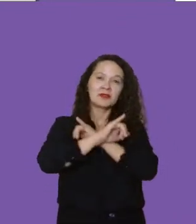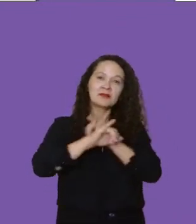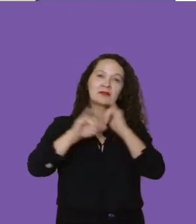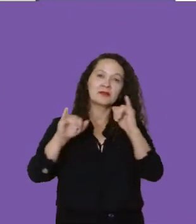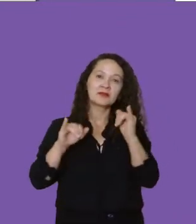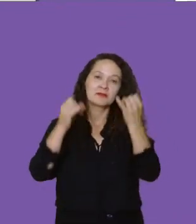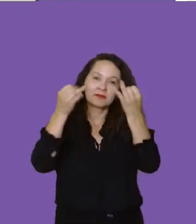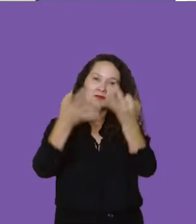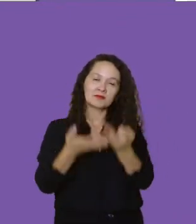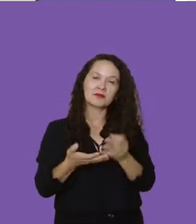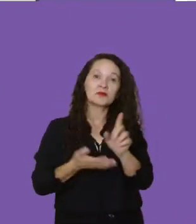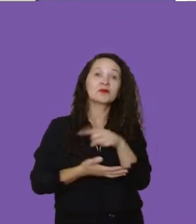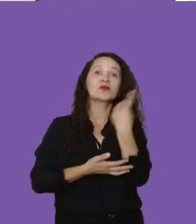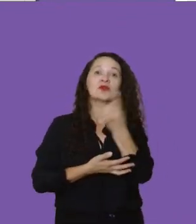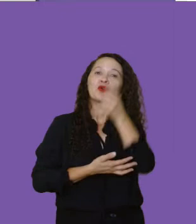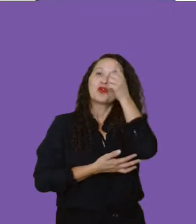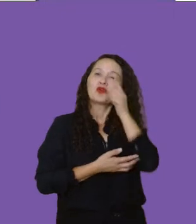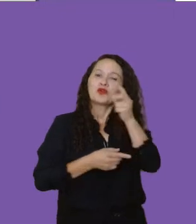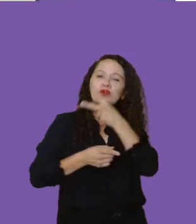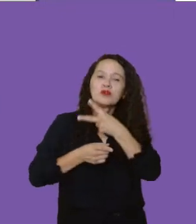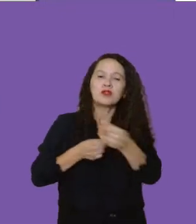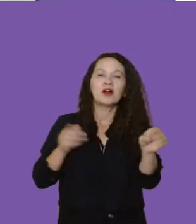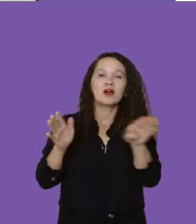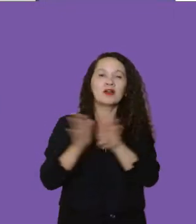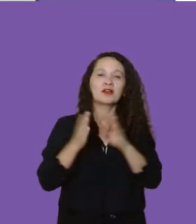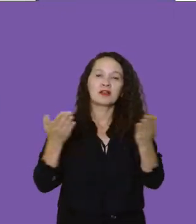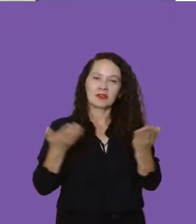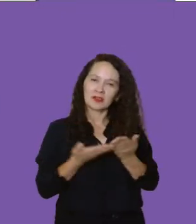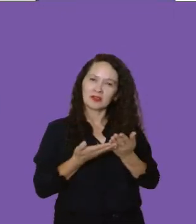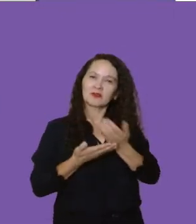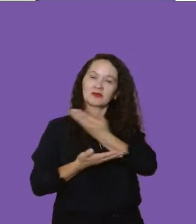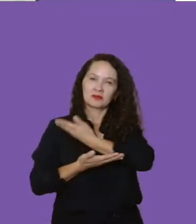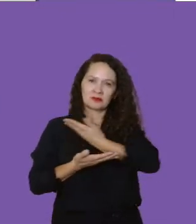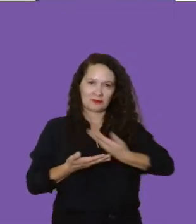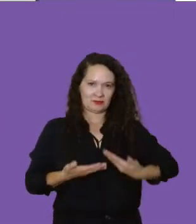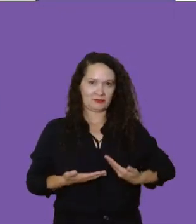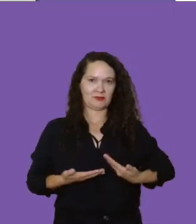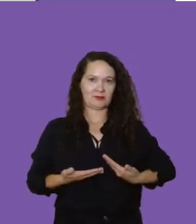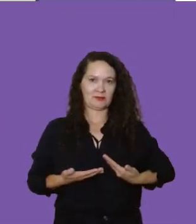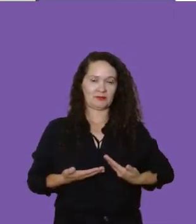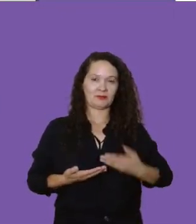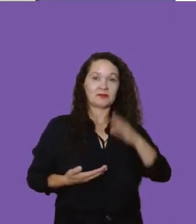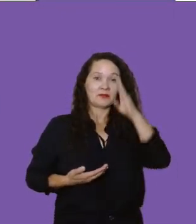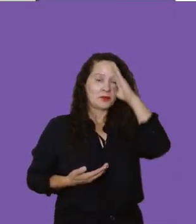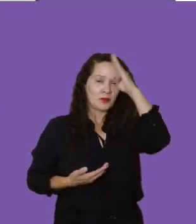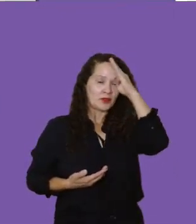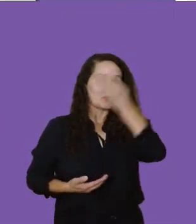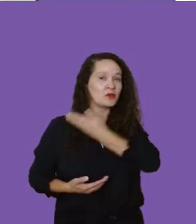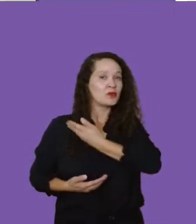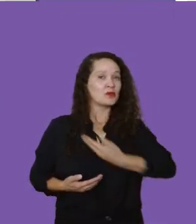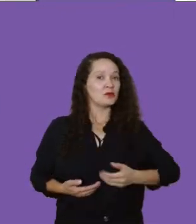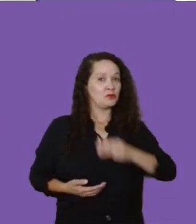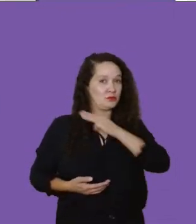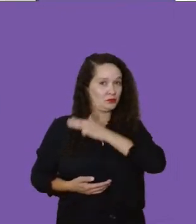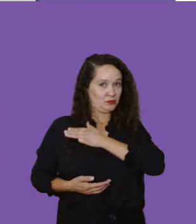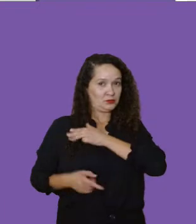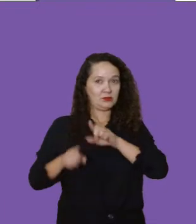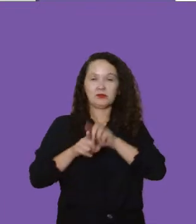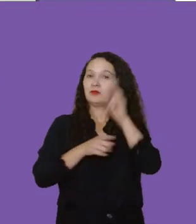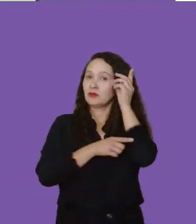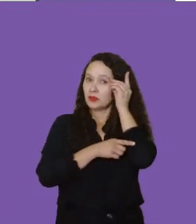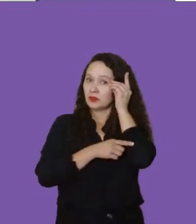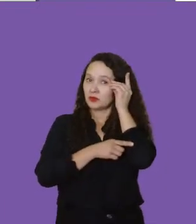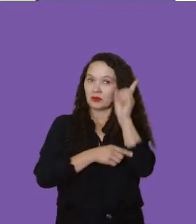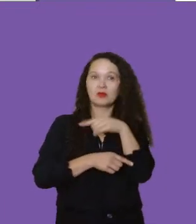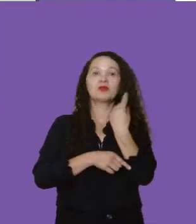dizer o que nós conquistamos nos governos sobretudo nos governos Lula e Dilma,